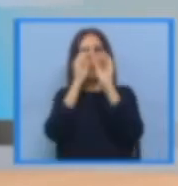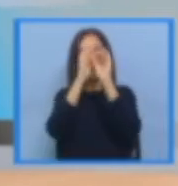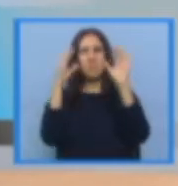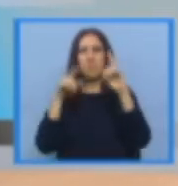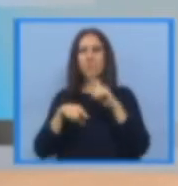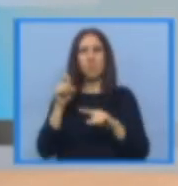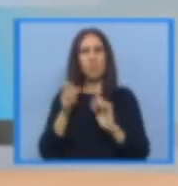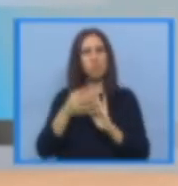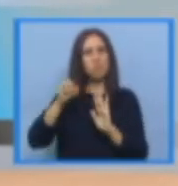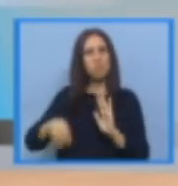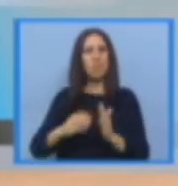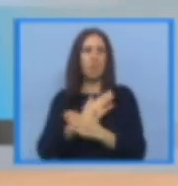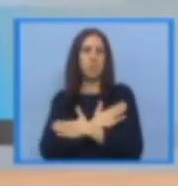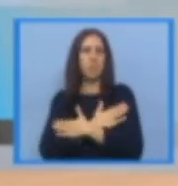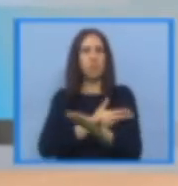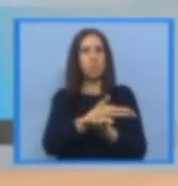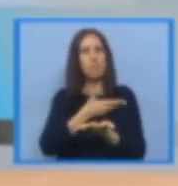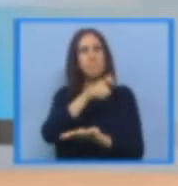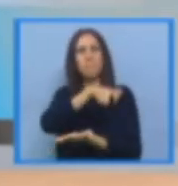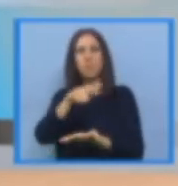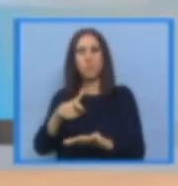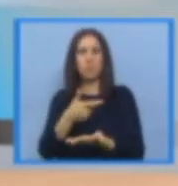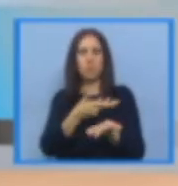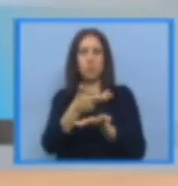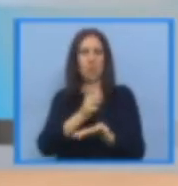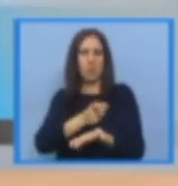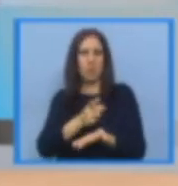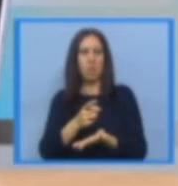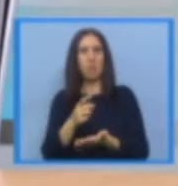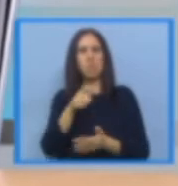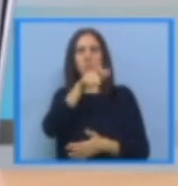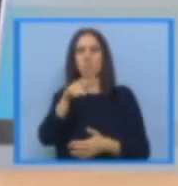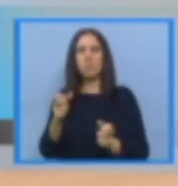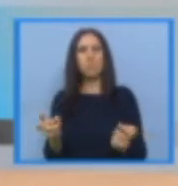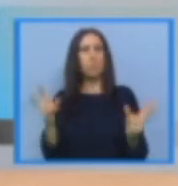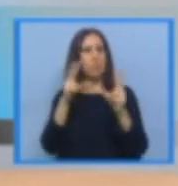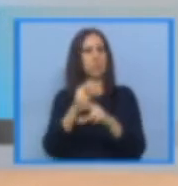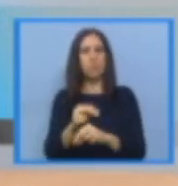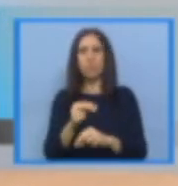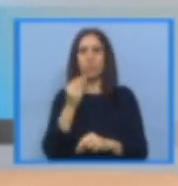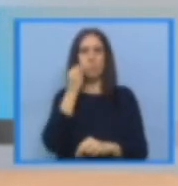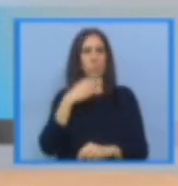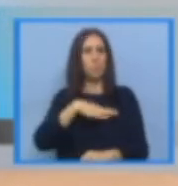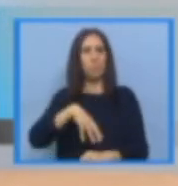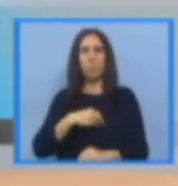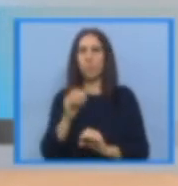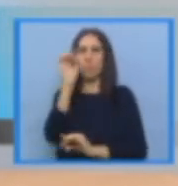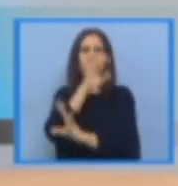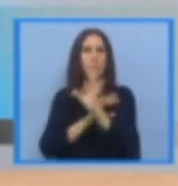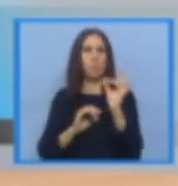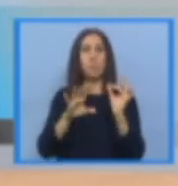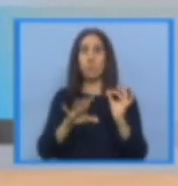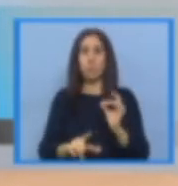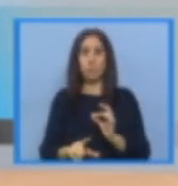refugiado e vamos falar de amigos, vamos falar de pessoas, vamos falar de novos cidadãos do mundo ou da Europa, de